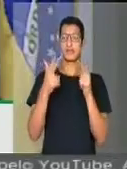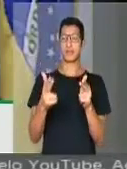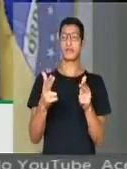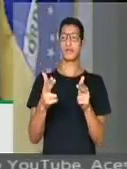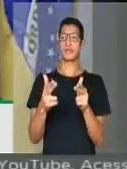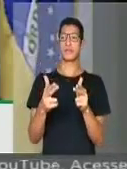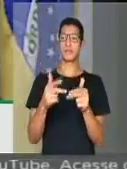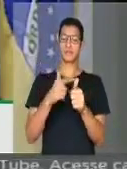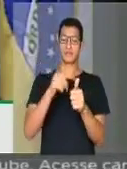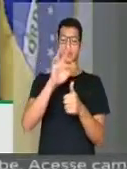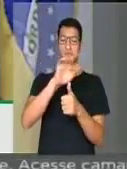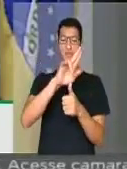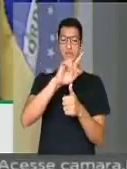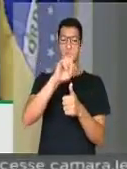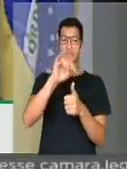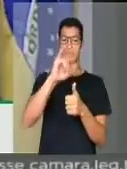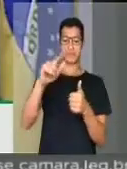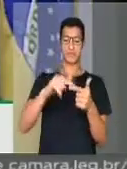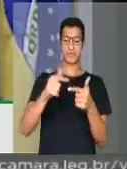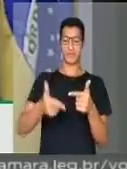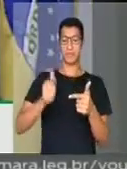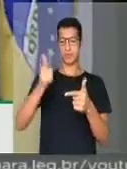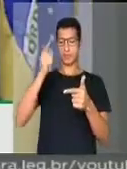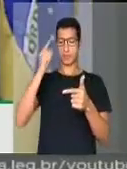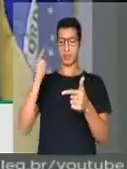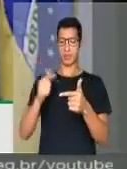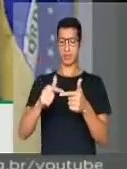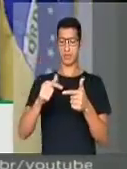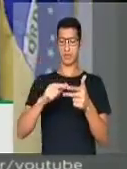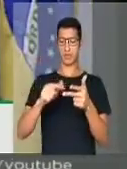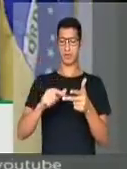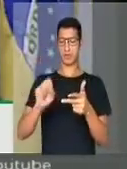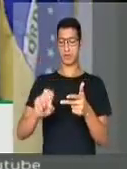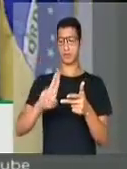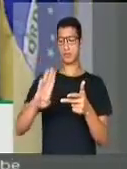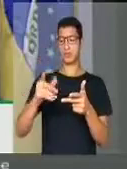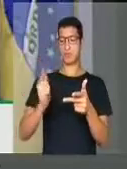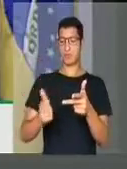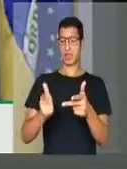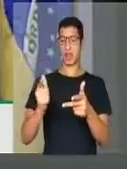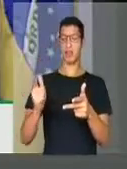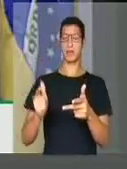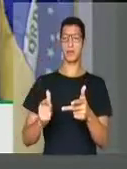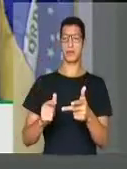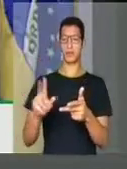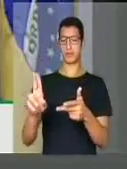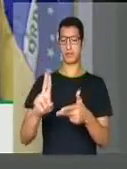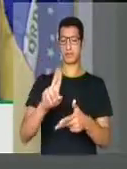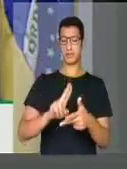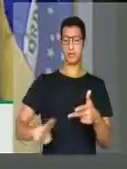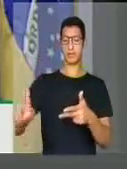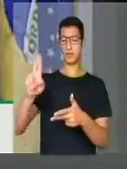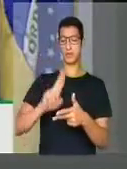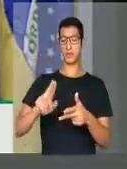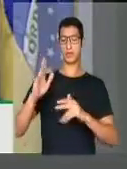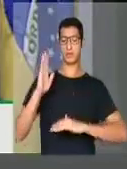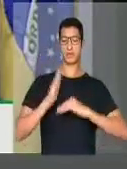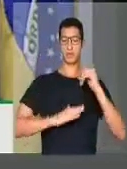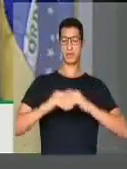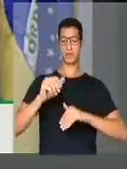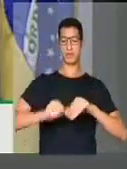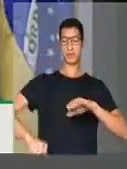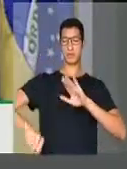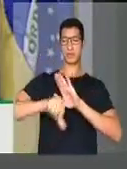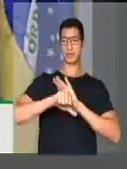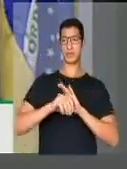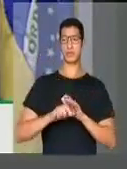como fuzil, metralhadora e submetralhadoras, utilizados na prática de